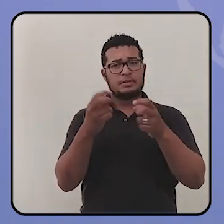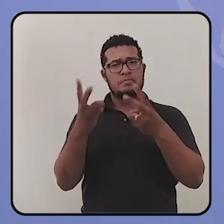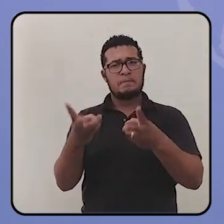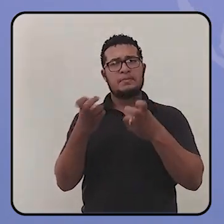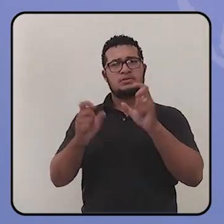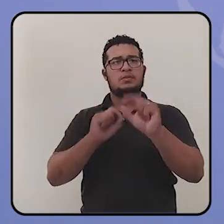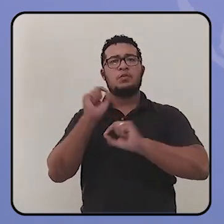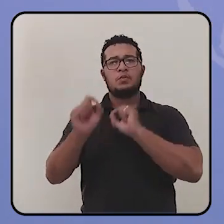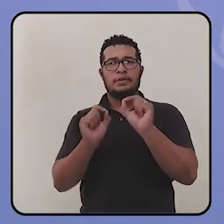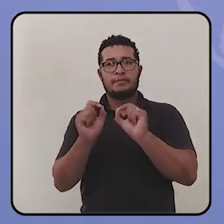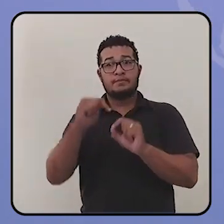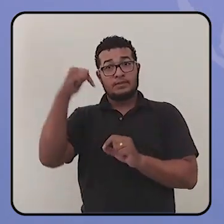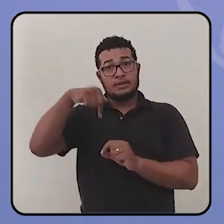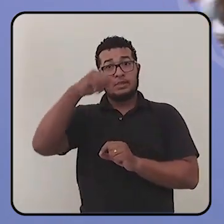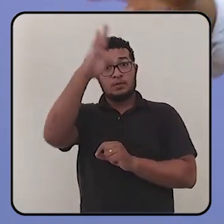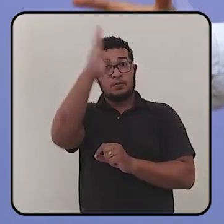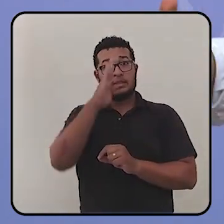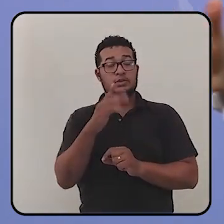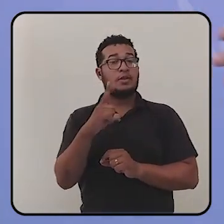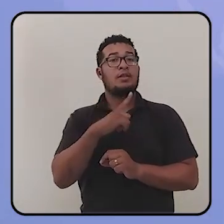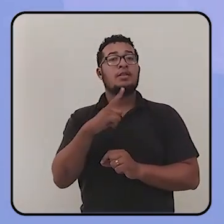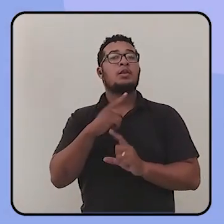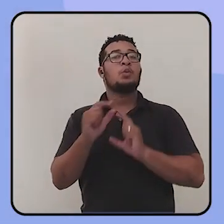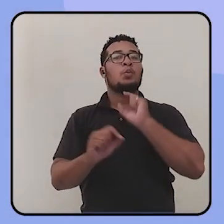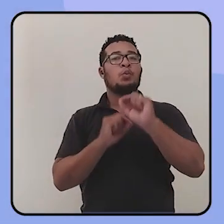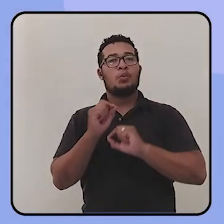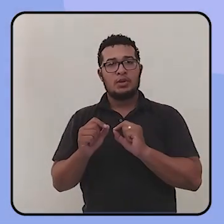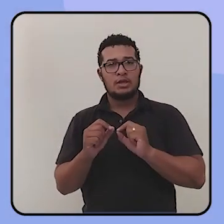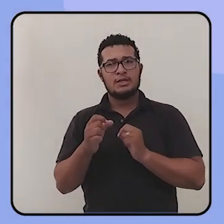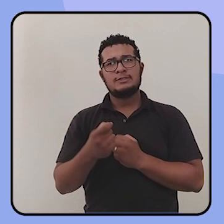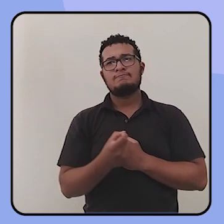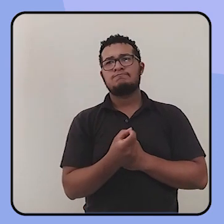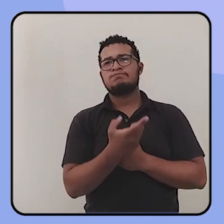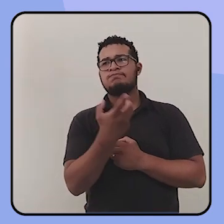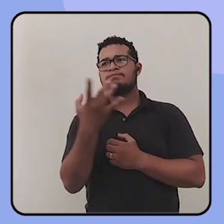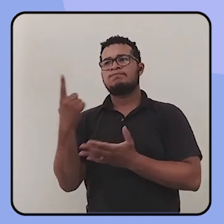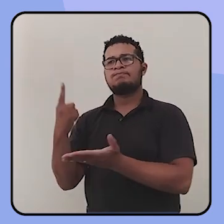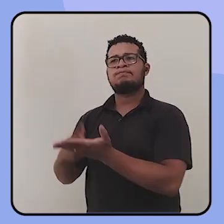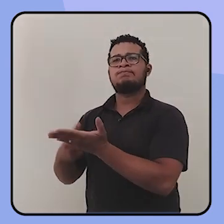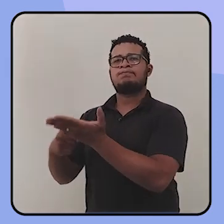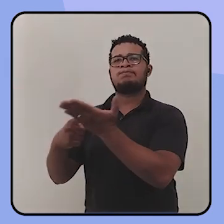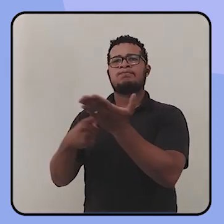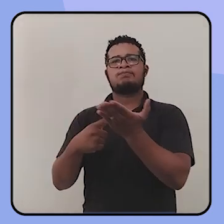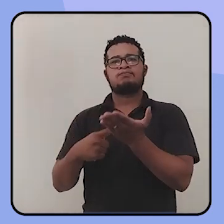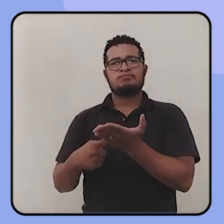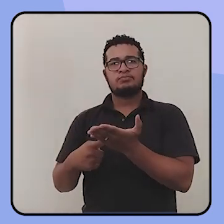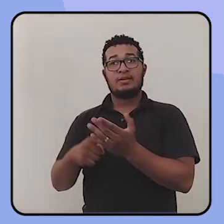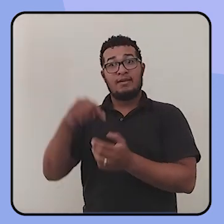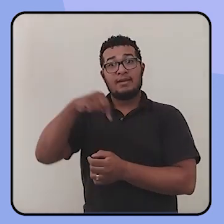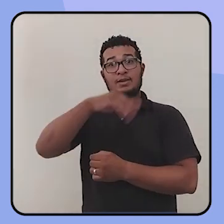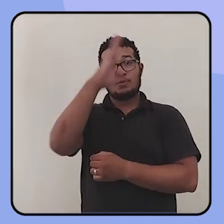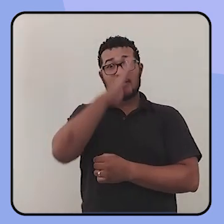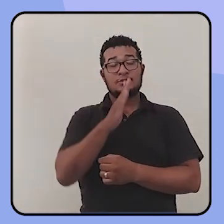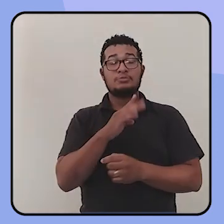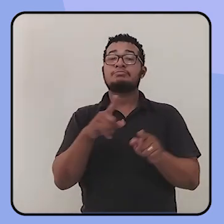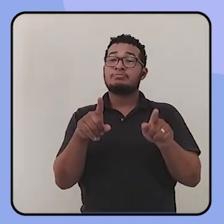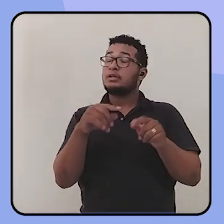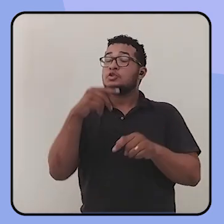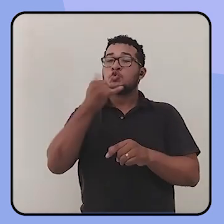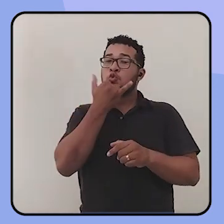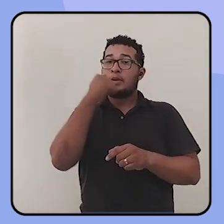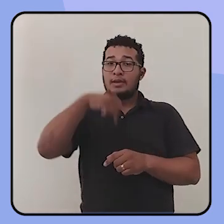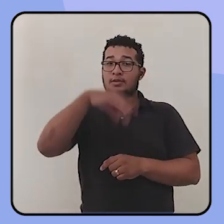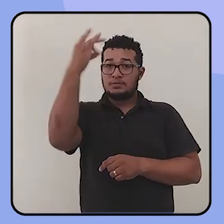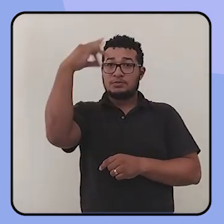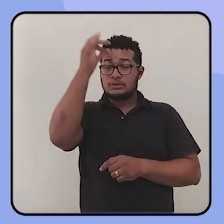podemos perceber que no Brasil existiam vários acervos arqueológicos e no Espírito Santo não é diferente.